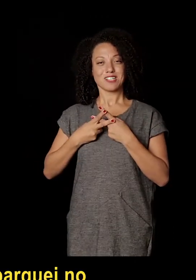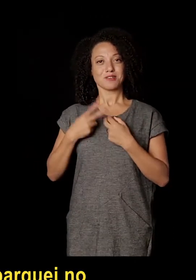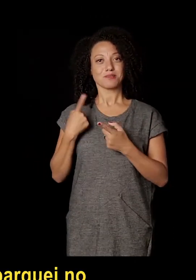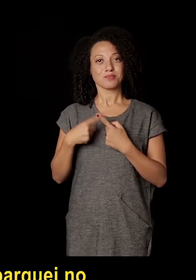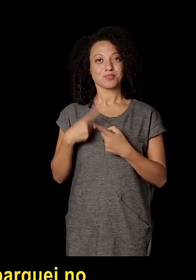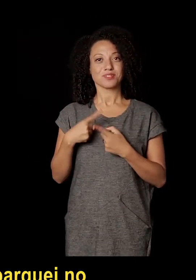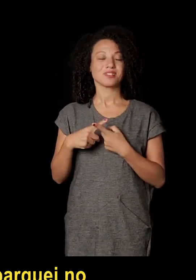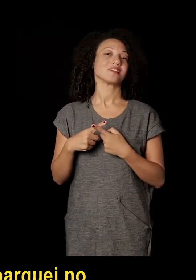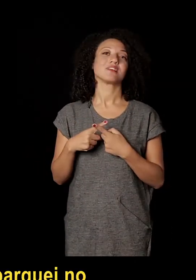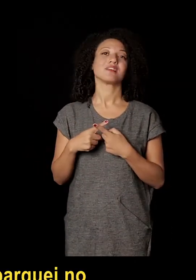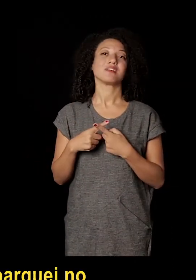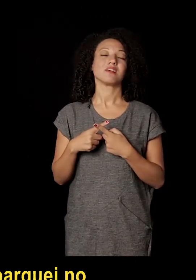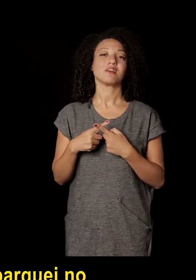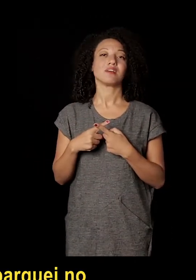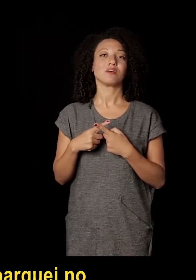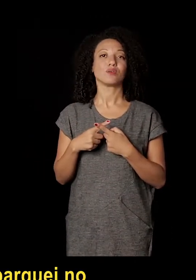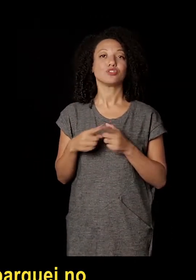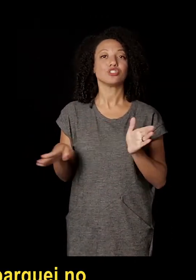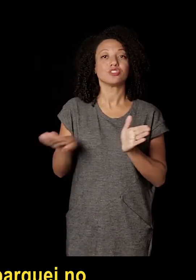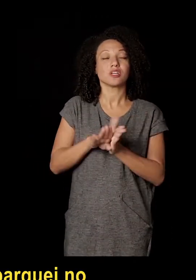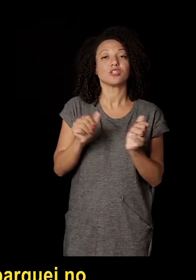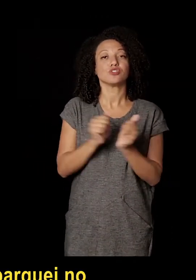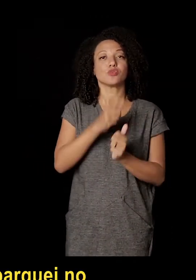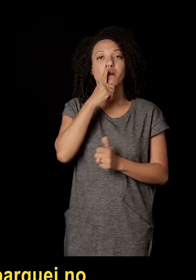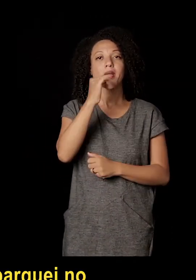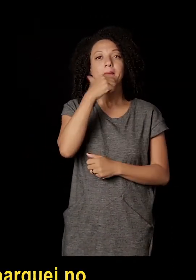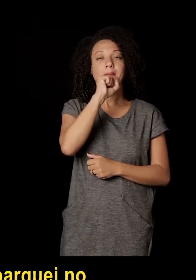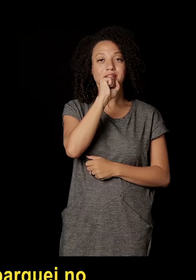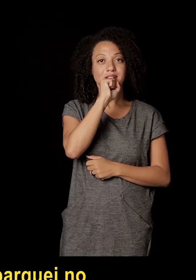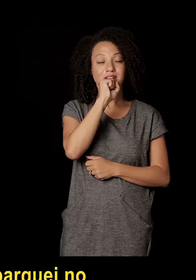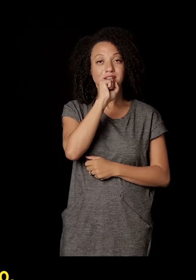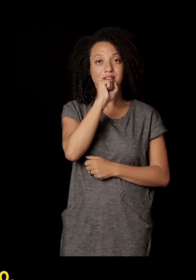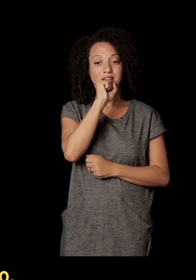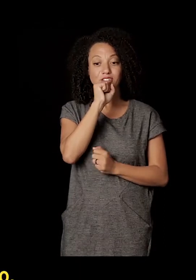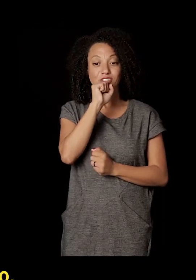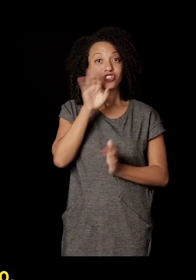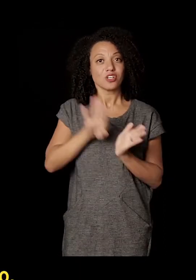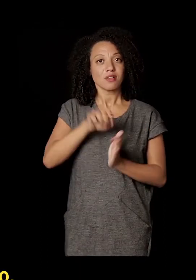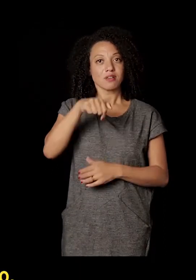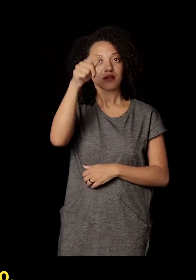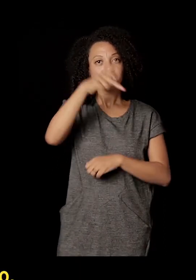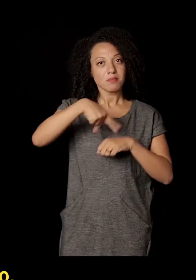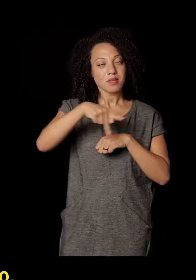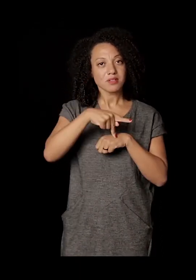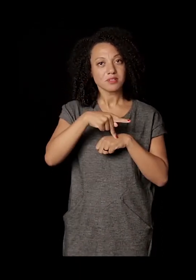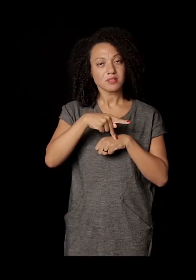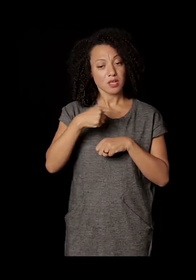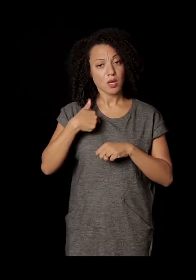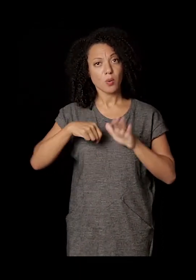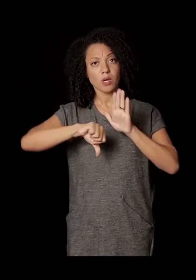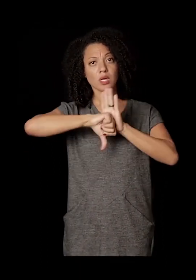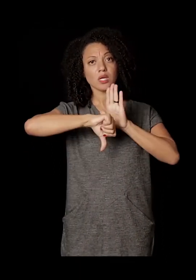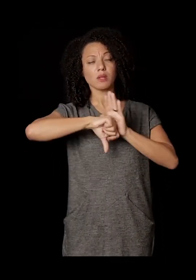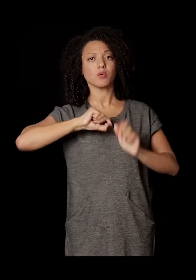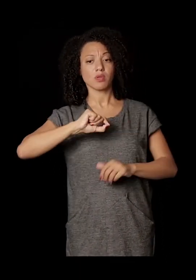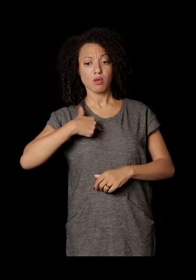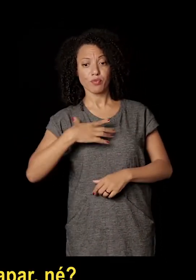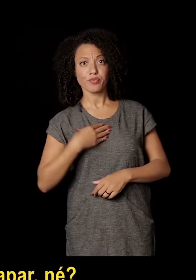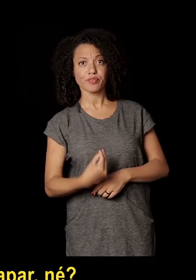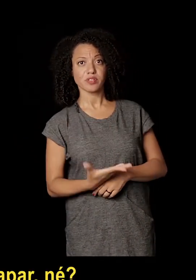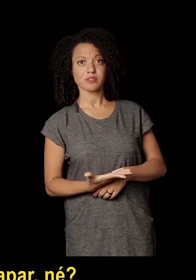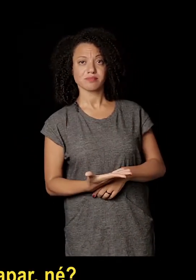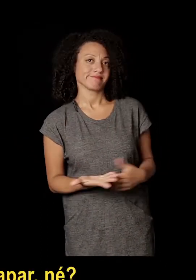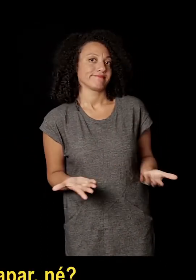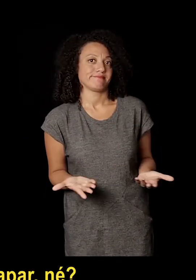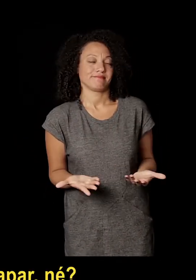ele me fichou porque eu desembarquei no país junto com meus pais. O meu crime era ser filho. Né? É um